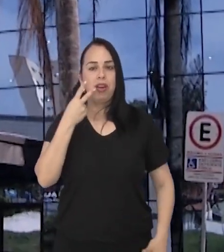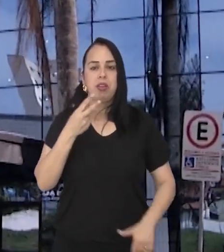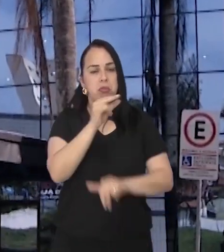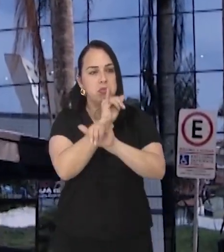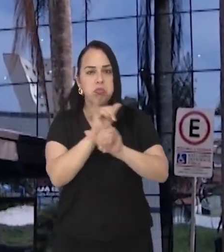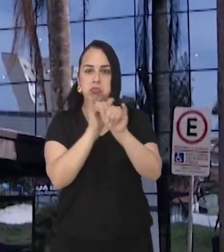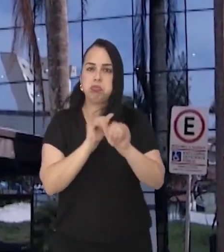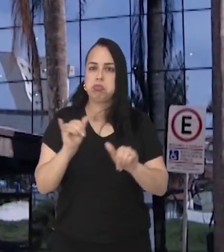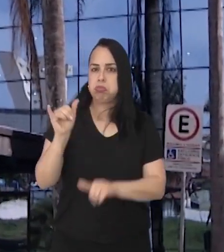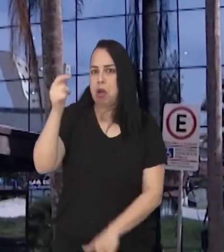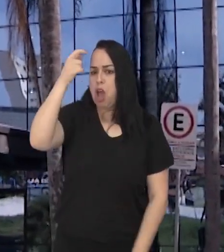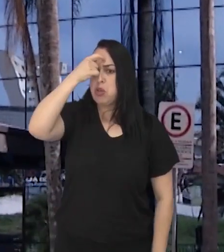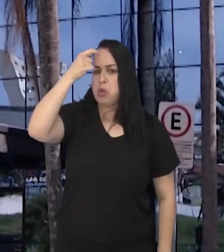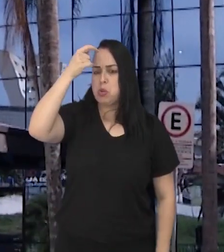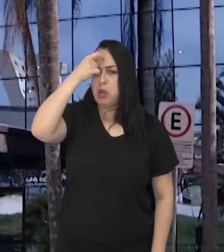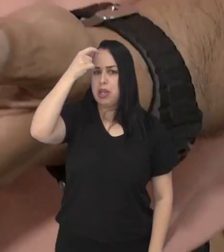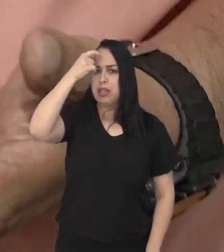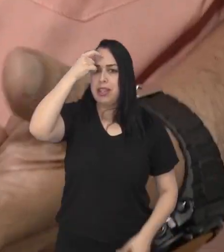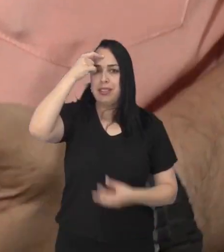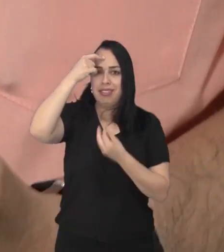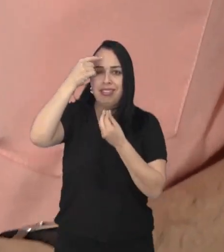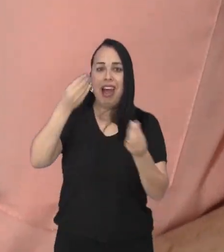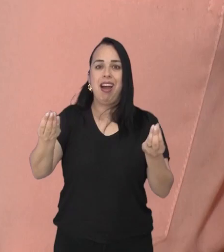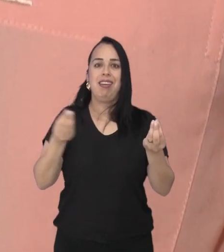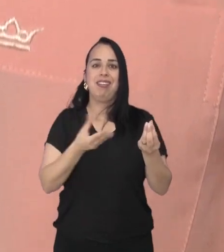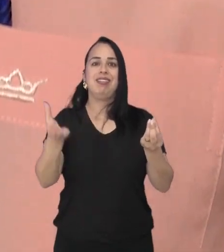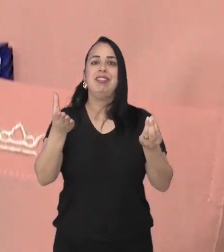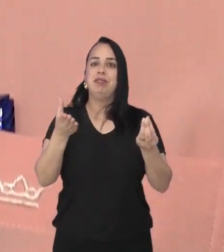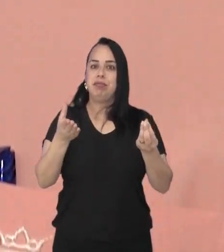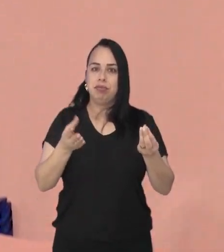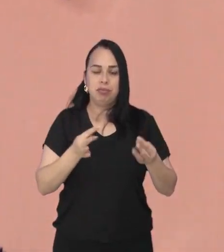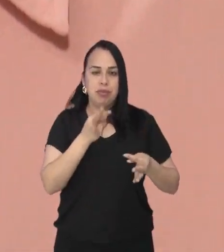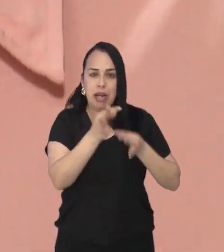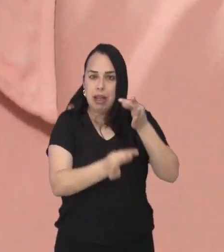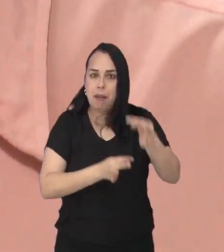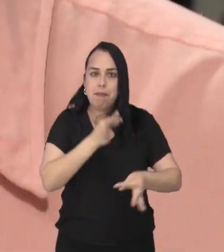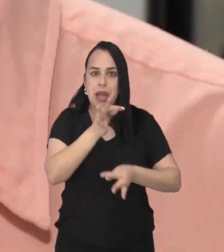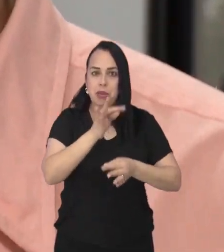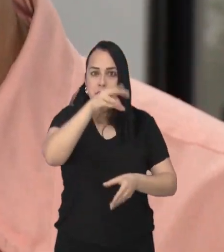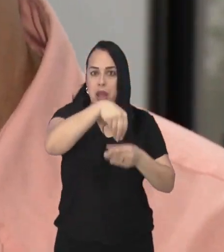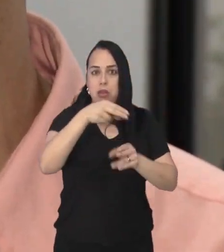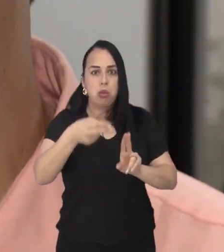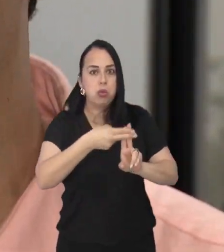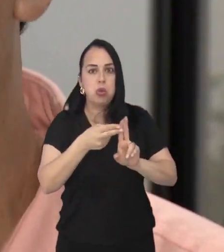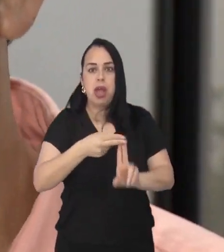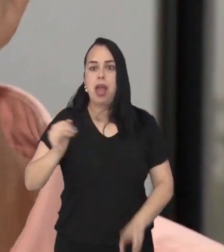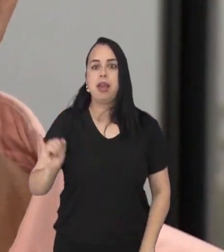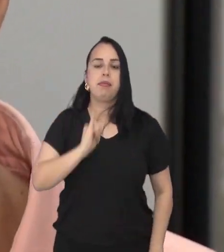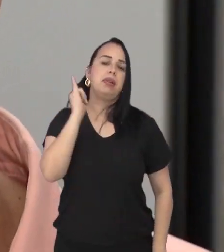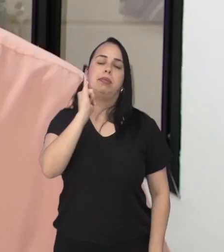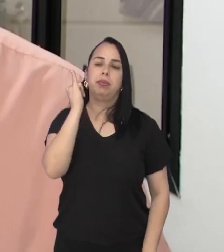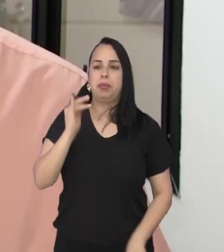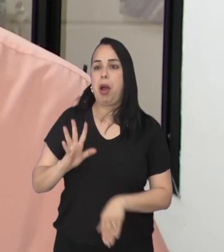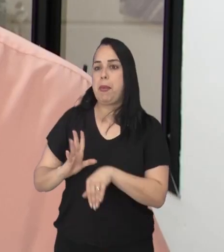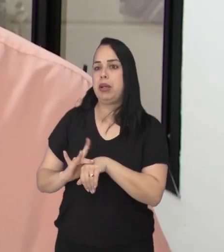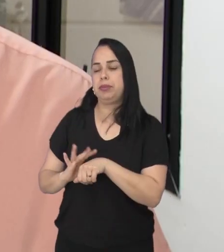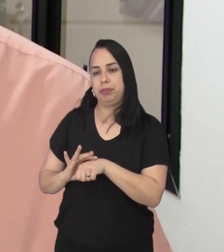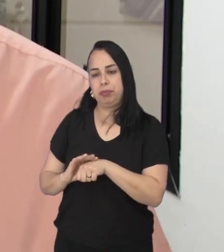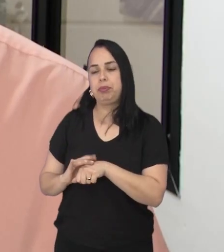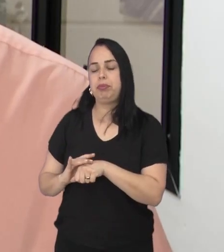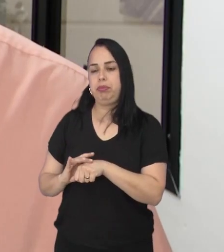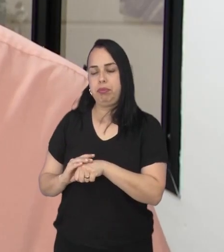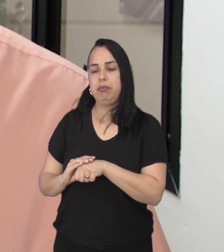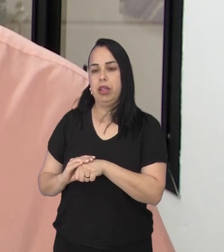em campanhas de conscientização e na oferta de tratamento pela rede pública de saúde. É uma